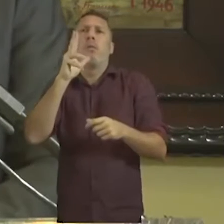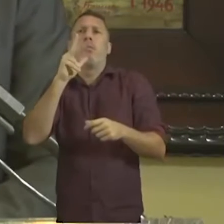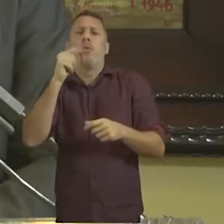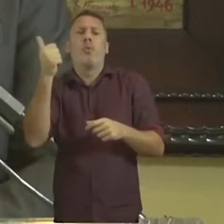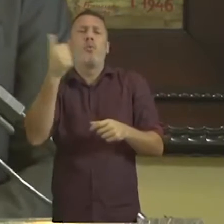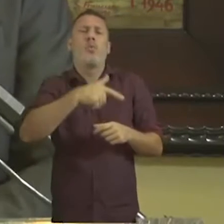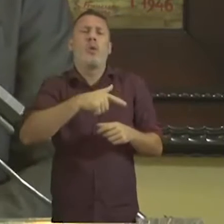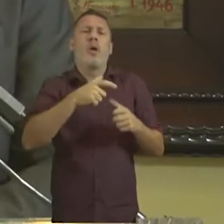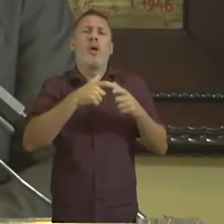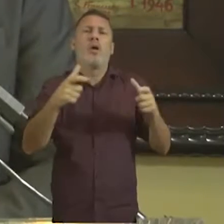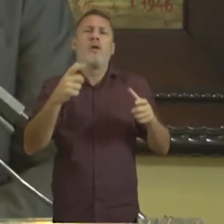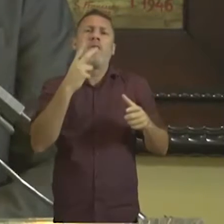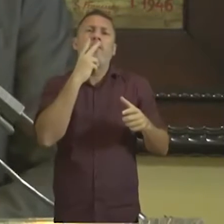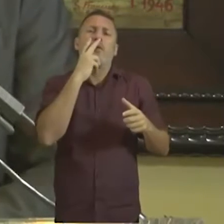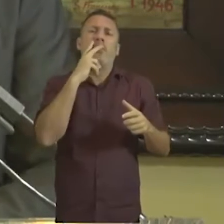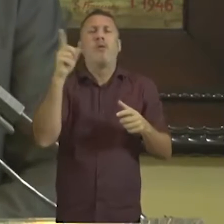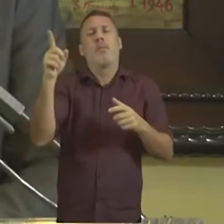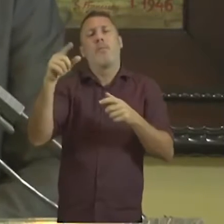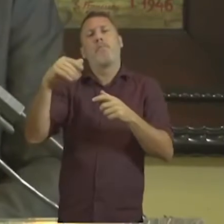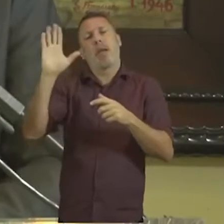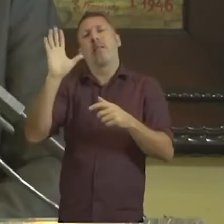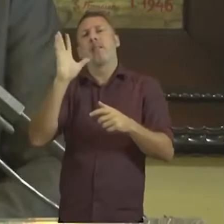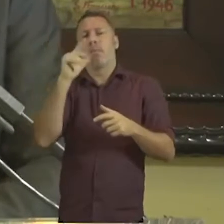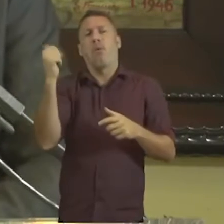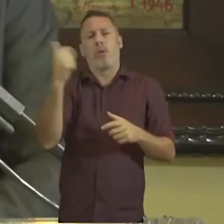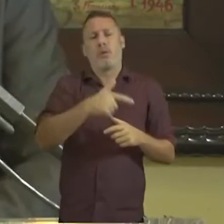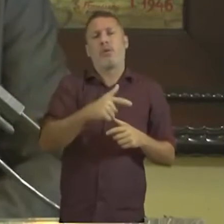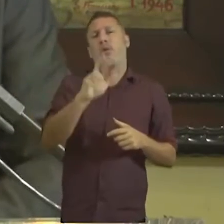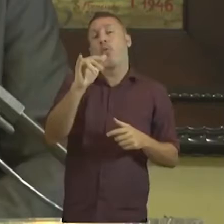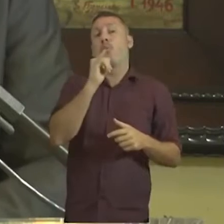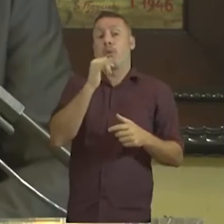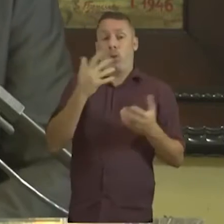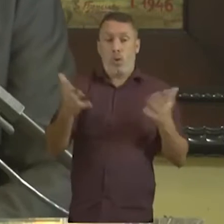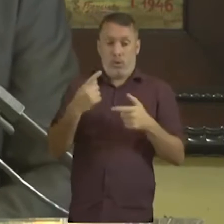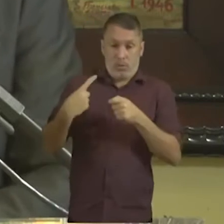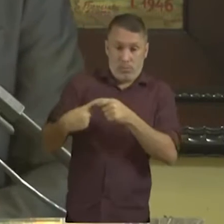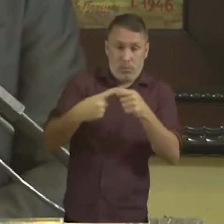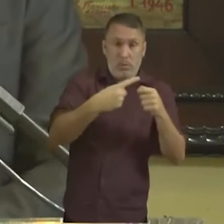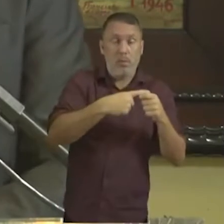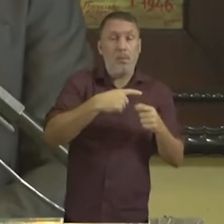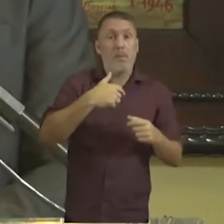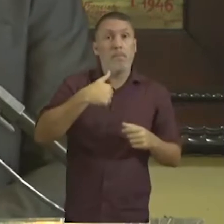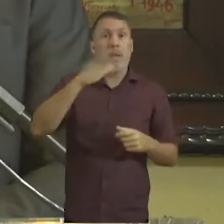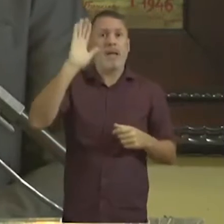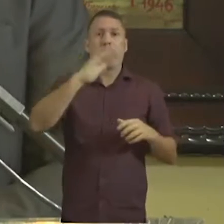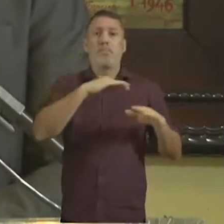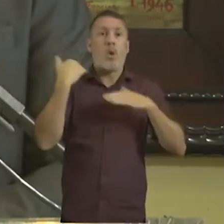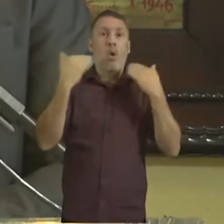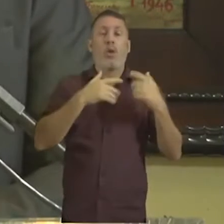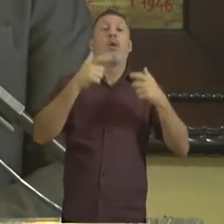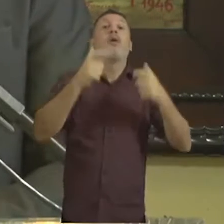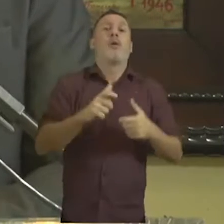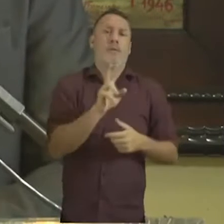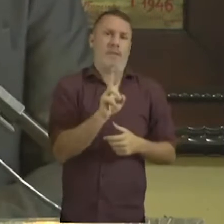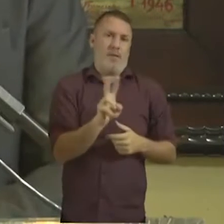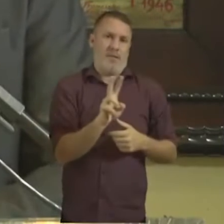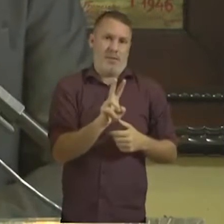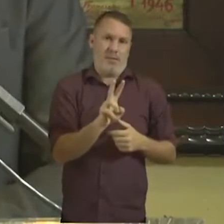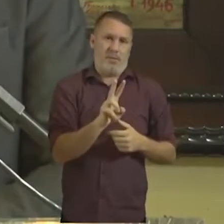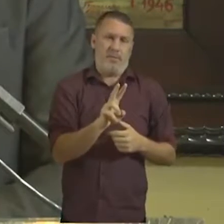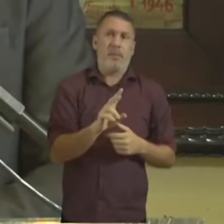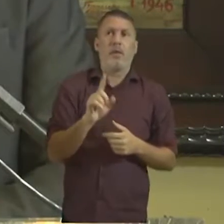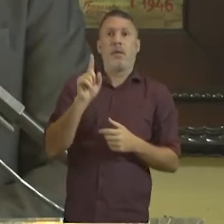temos um número de óbitos maior no município de Vila Velha mas a e no interior é menor